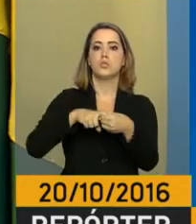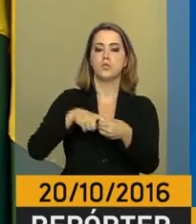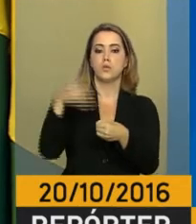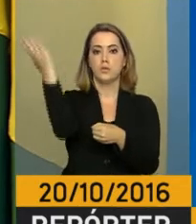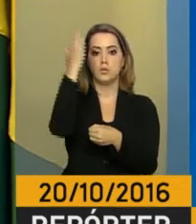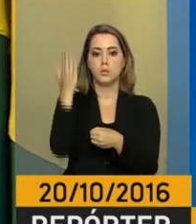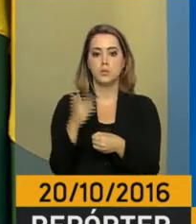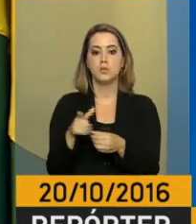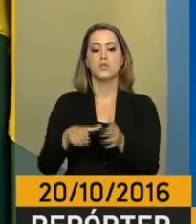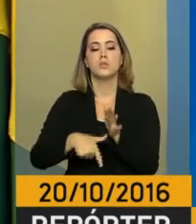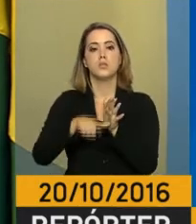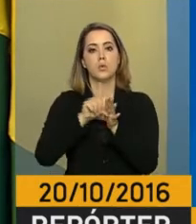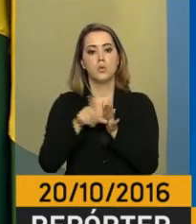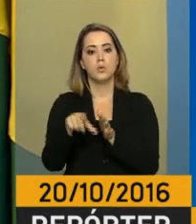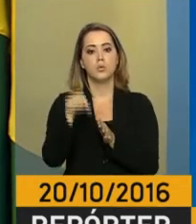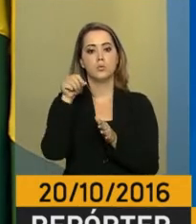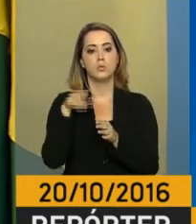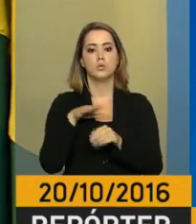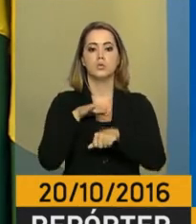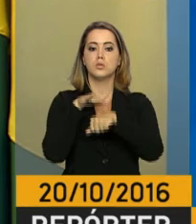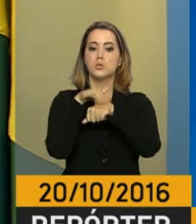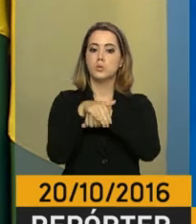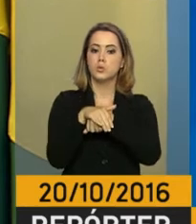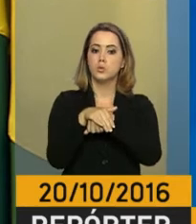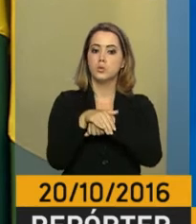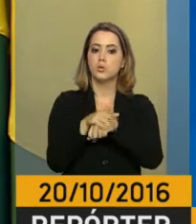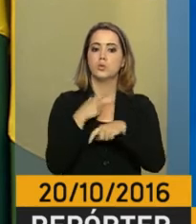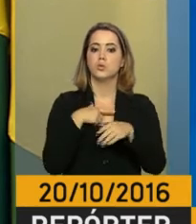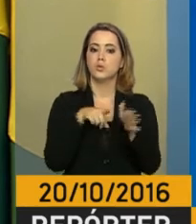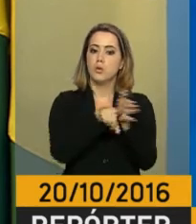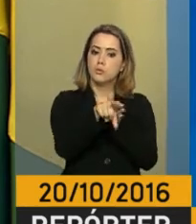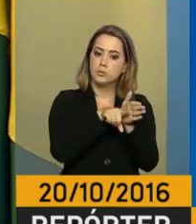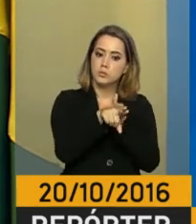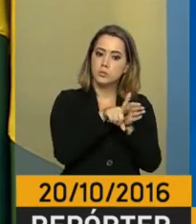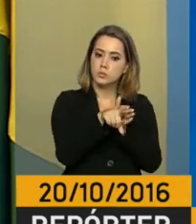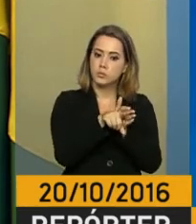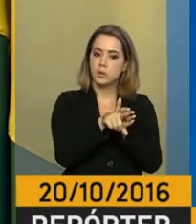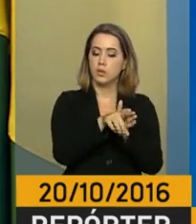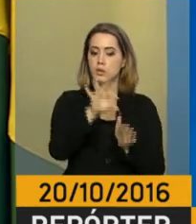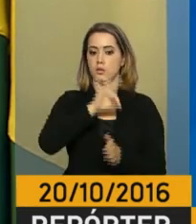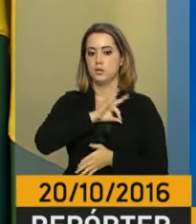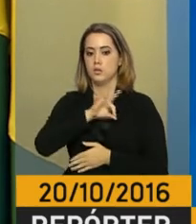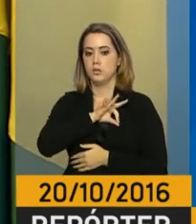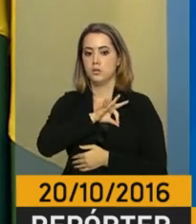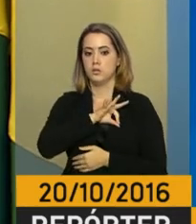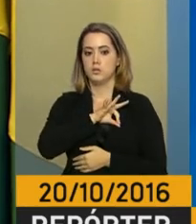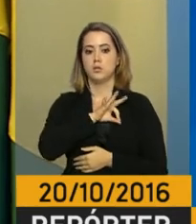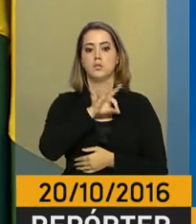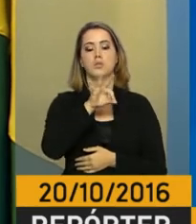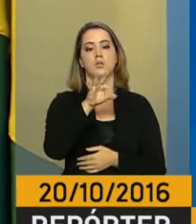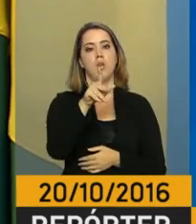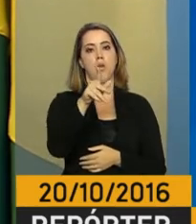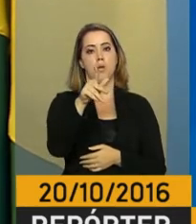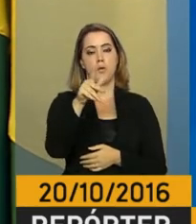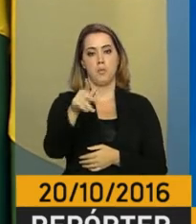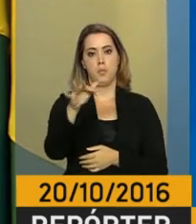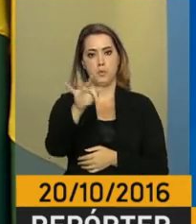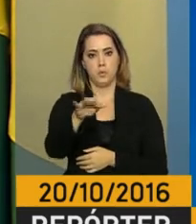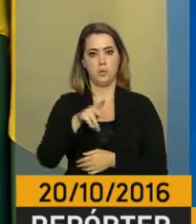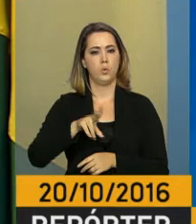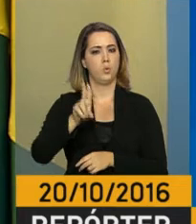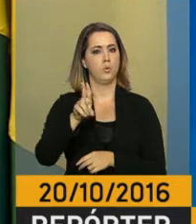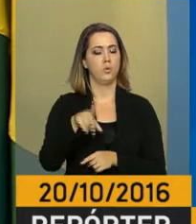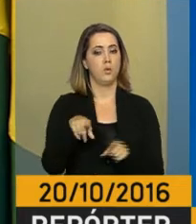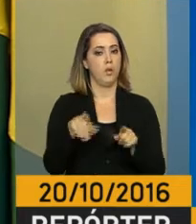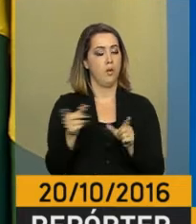anterior. A Operação Lava Jato é da alçada da Justiça e o Executivo jamais interferirá em suas